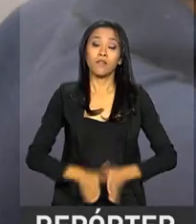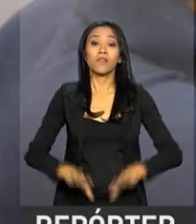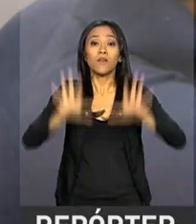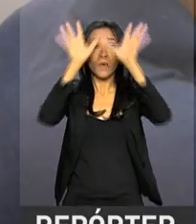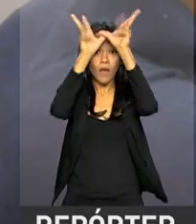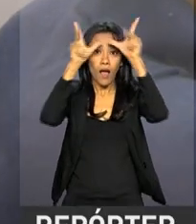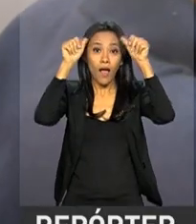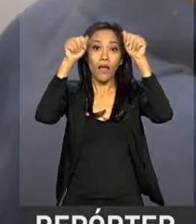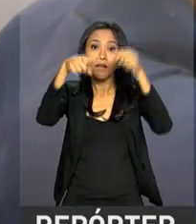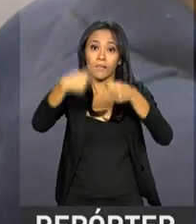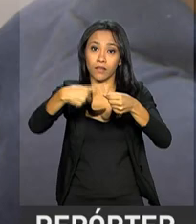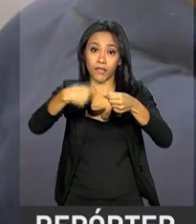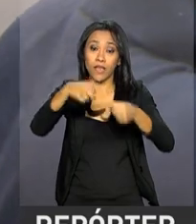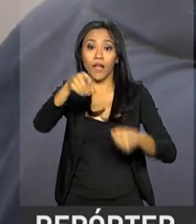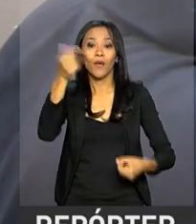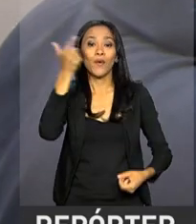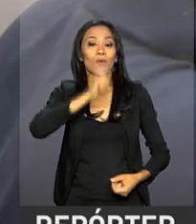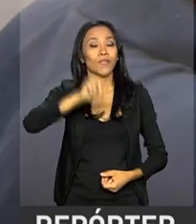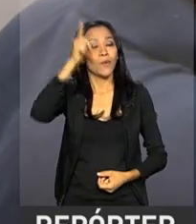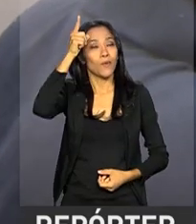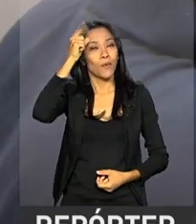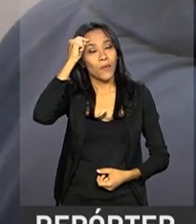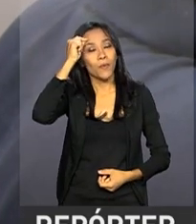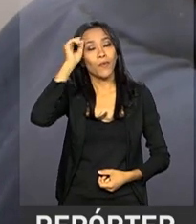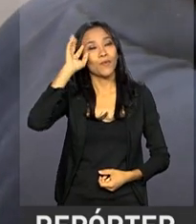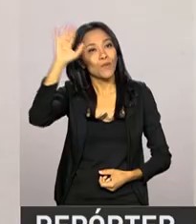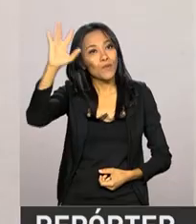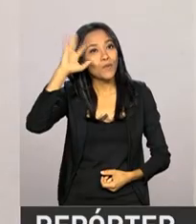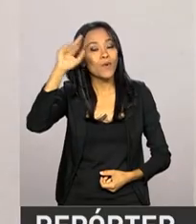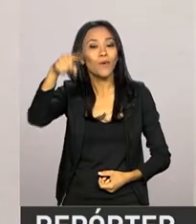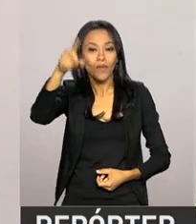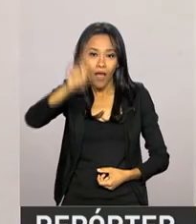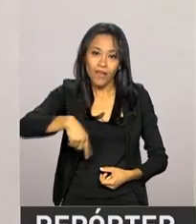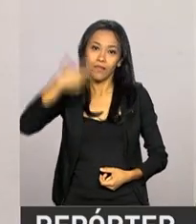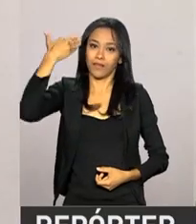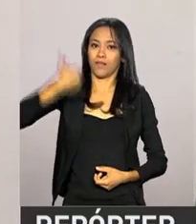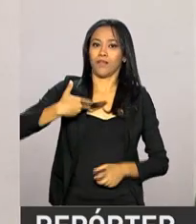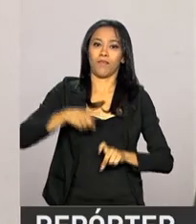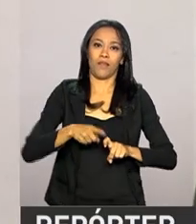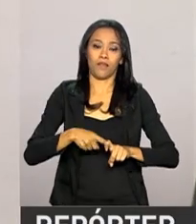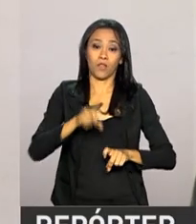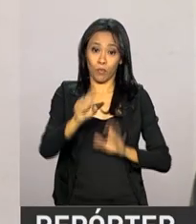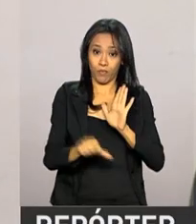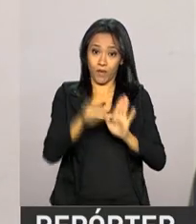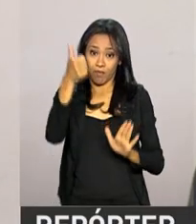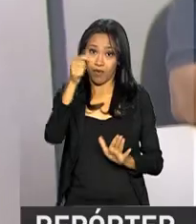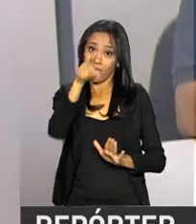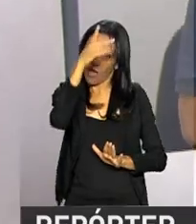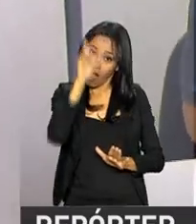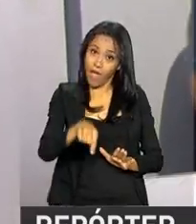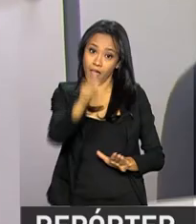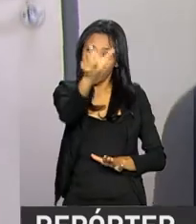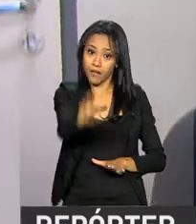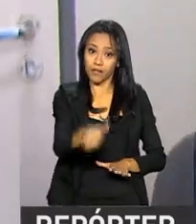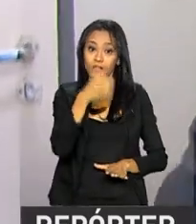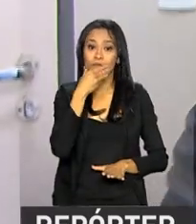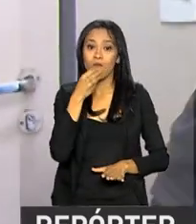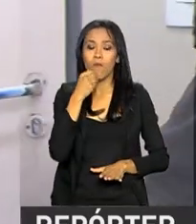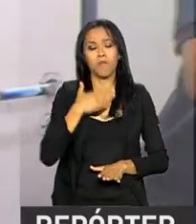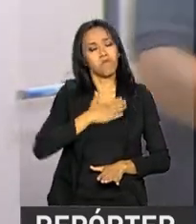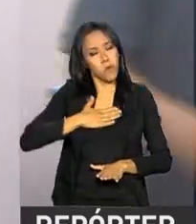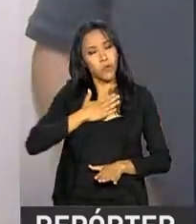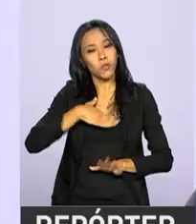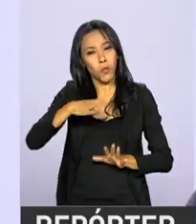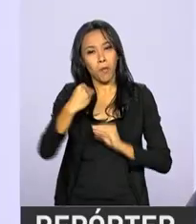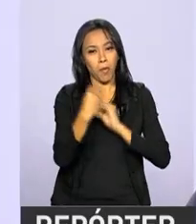só agora conseguiu realizar o sonho de infância de ser médica o primeiro paciente dela foi hamilton que saiu satisfeito